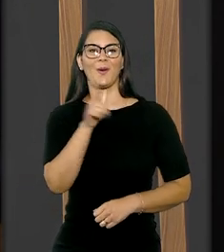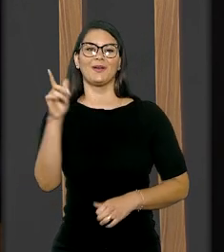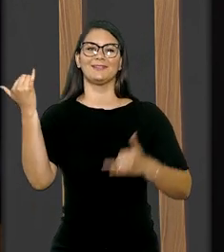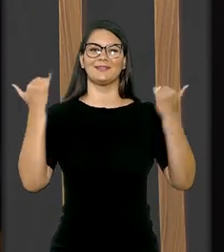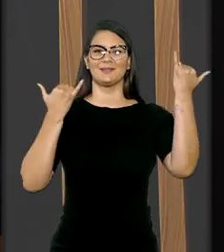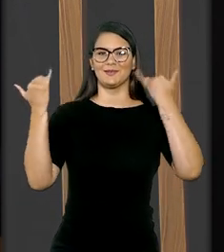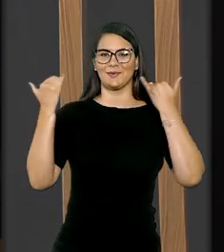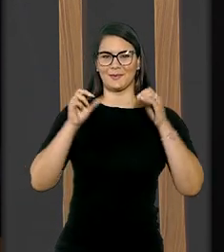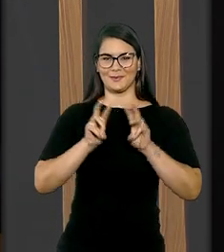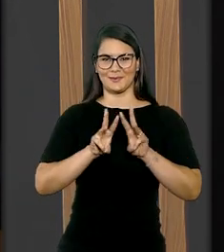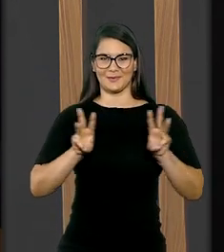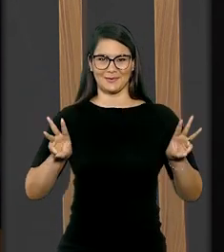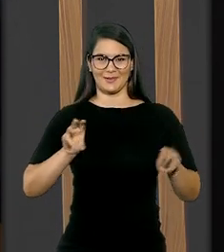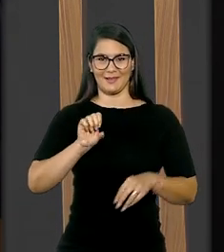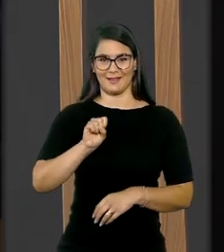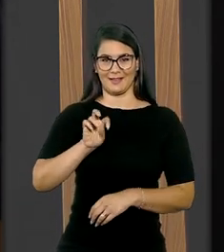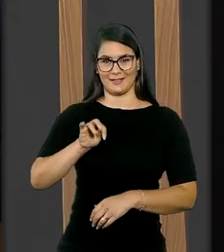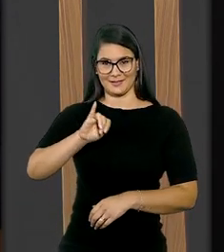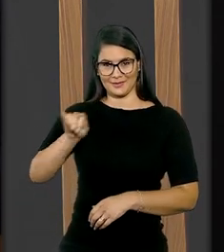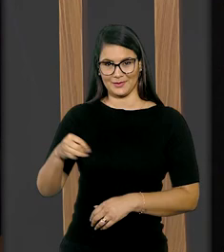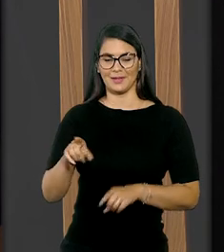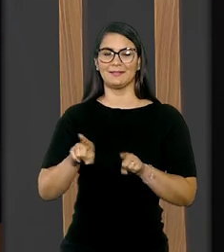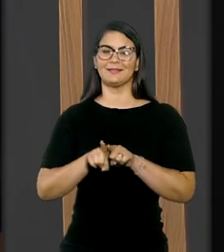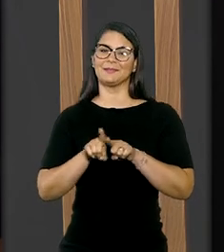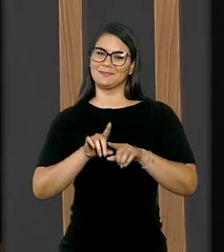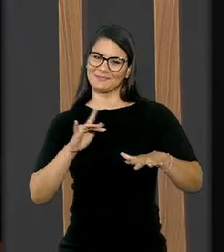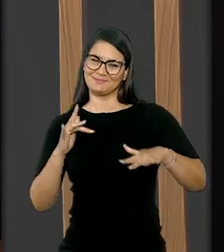confere outras notícias no site do STJ